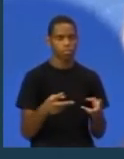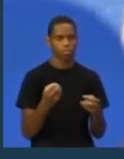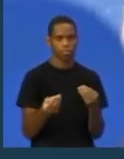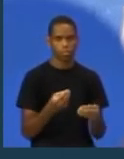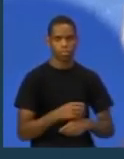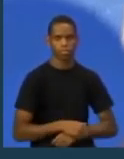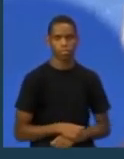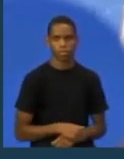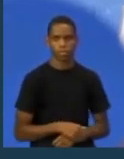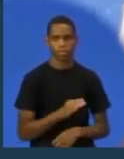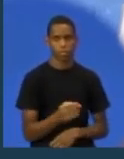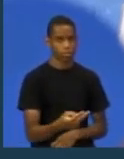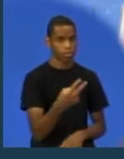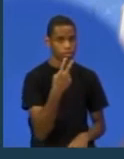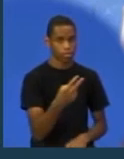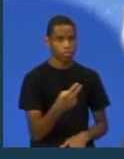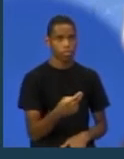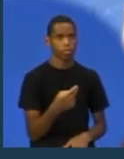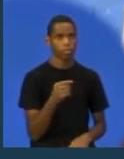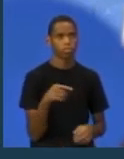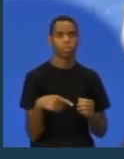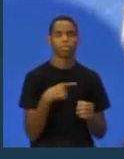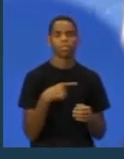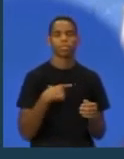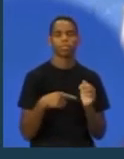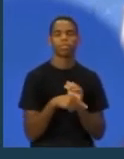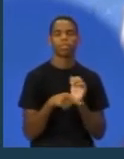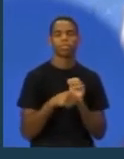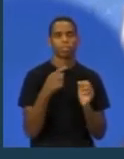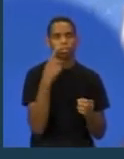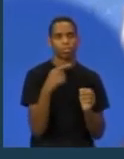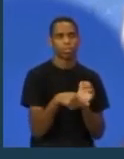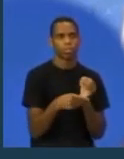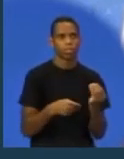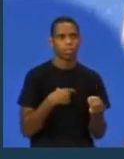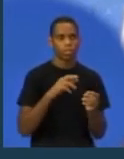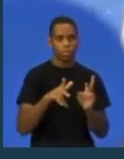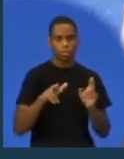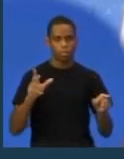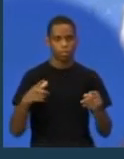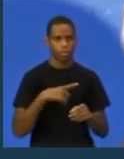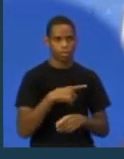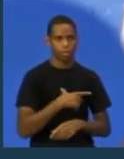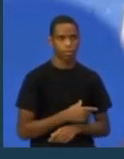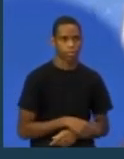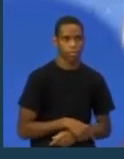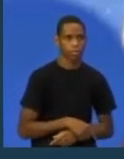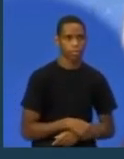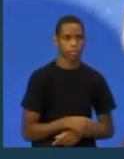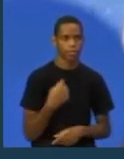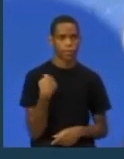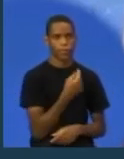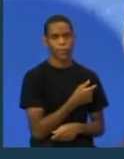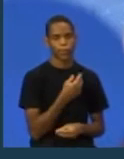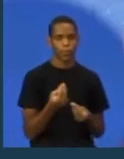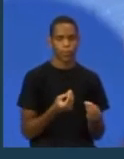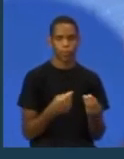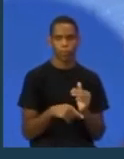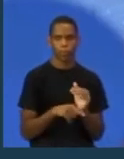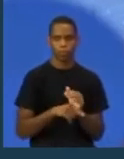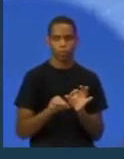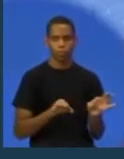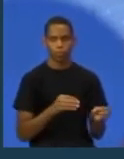linhas. A segunda etapa, você eleva ao quadrado essas diferenças. Então, nós realizamos